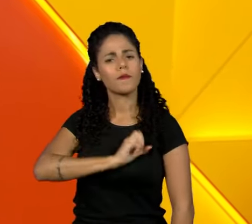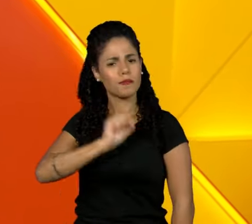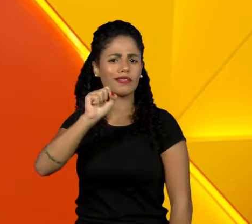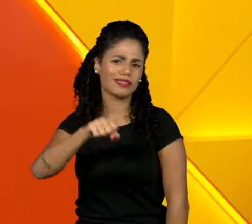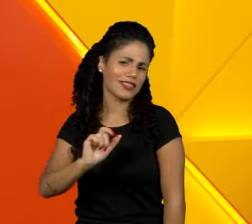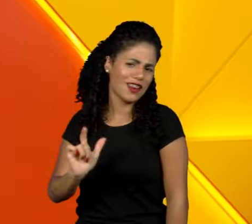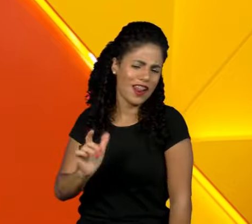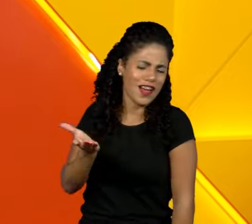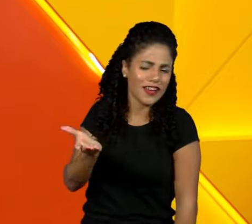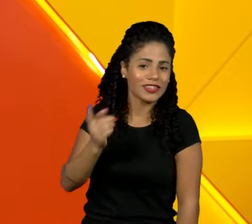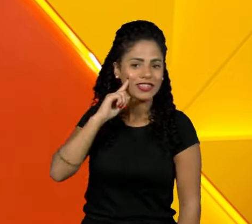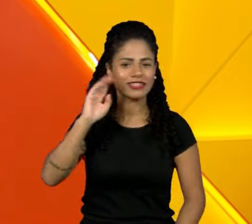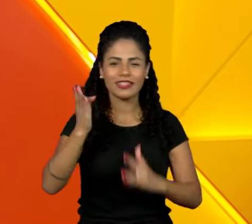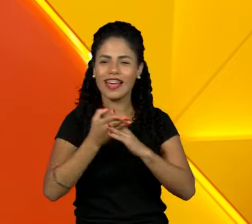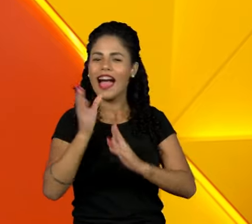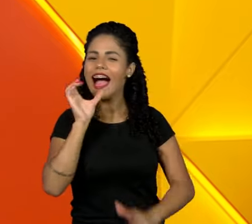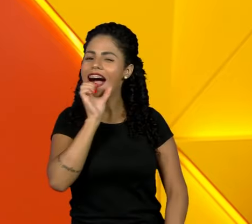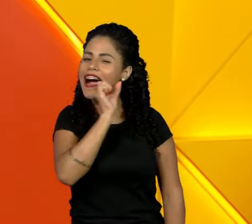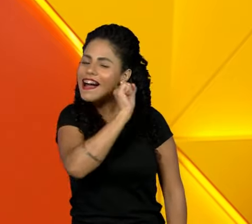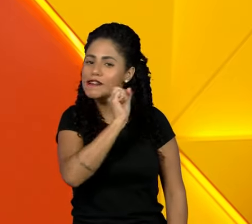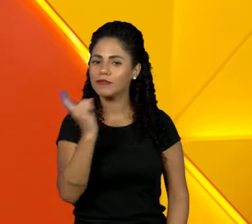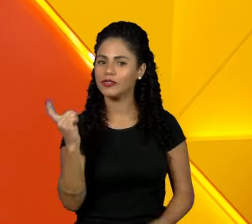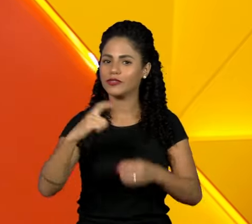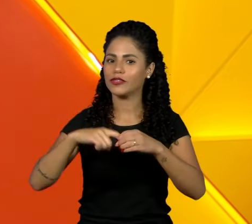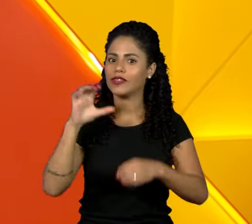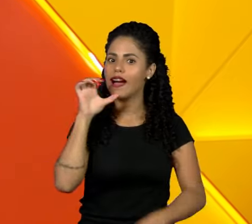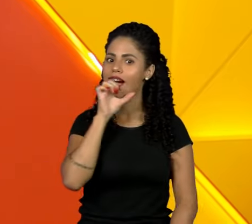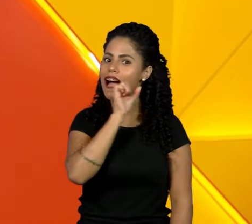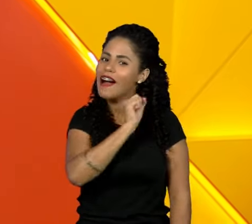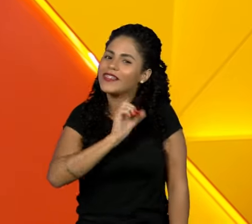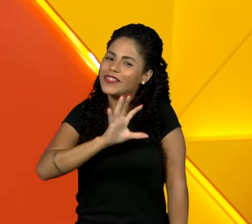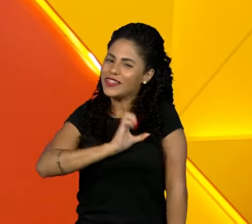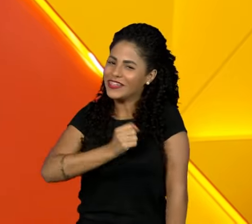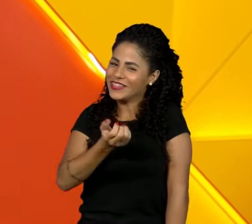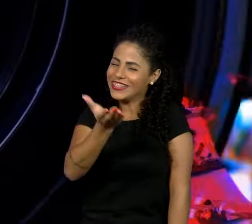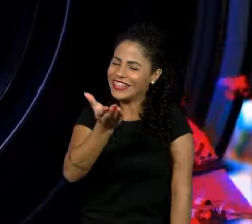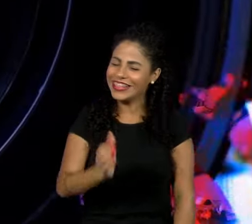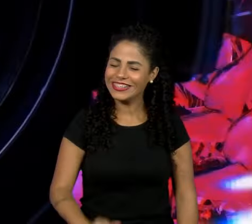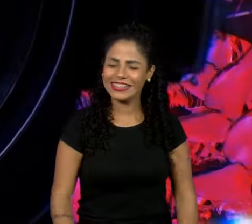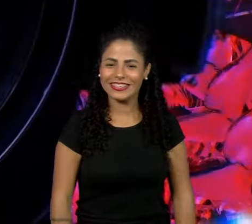lógico. É só um intervalo, rapidinho eu volto e bem amorosa pra você.